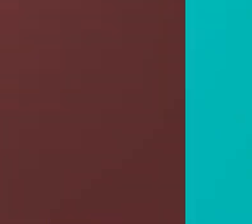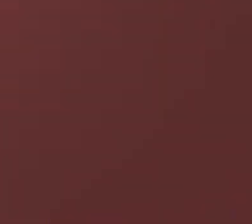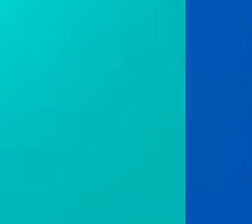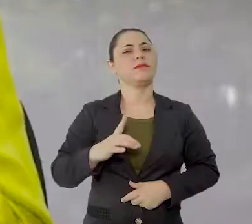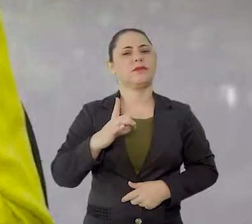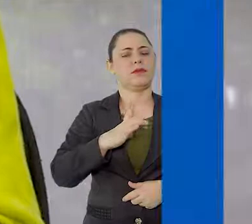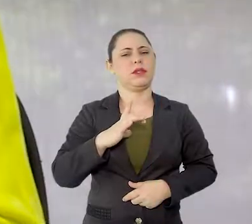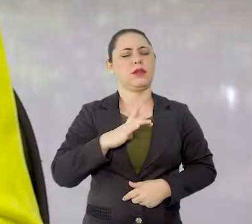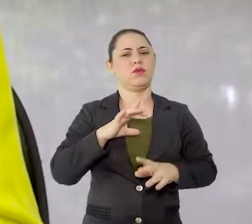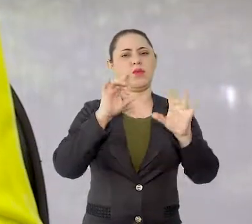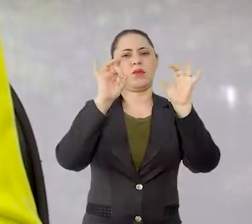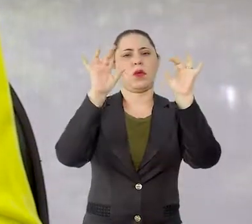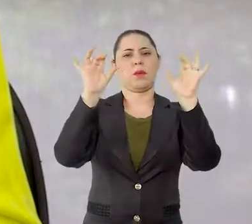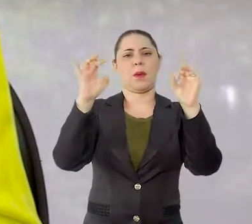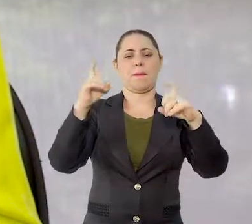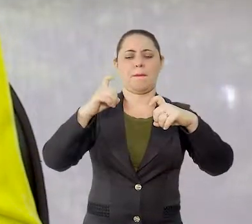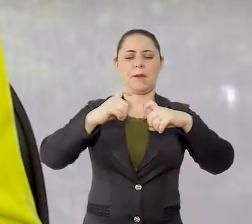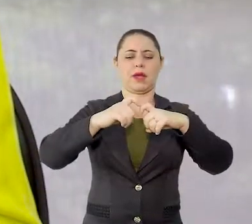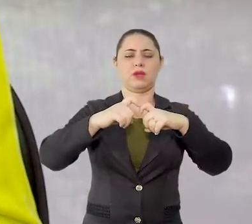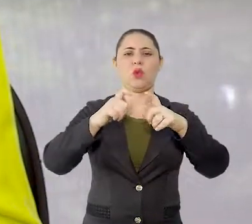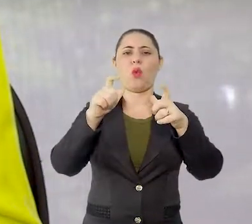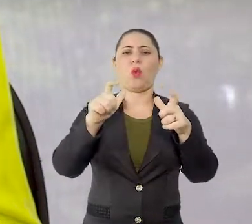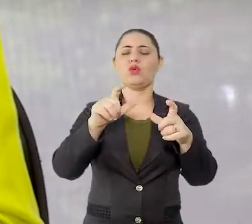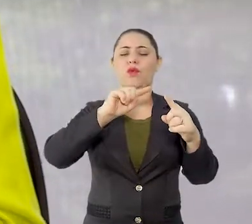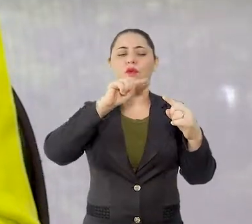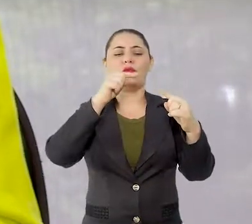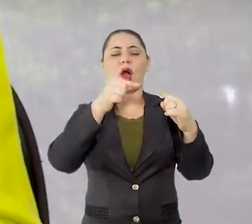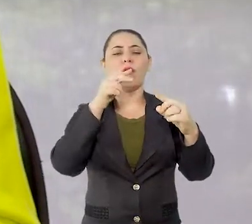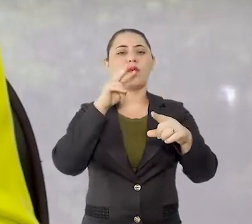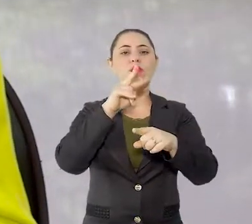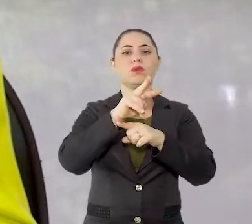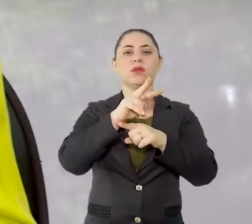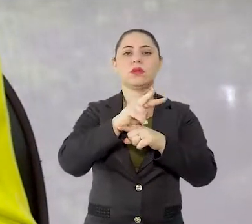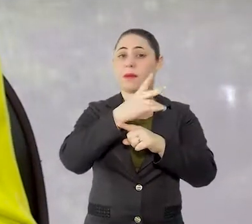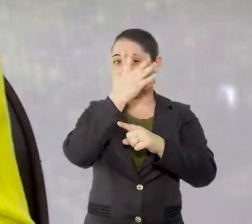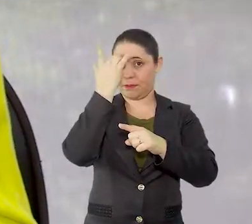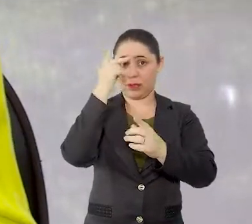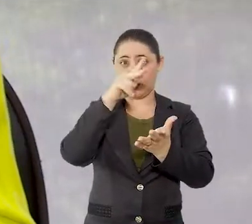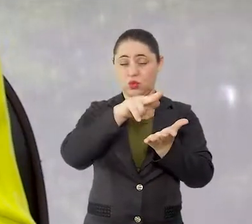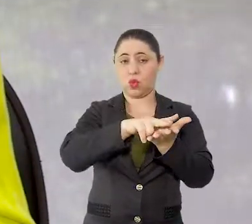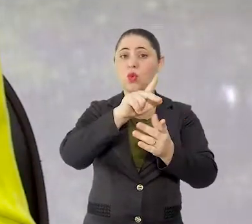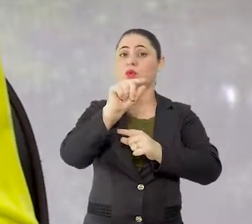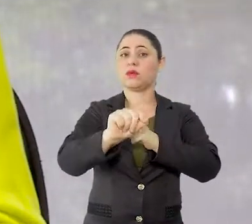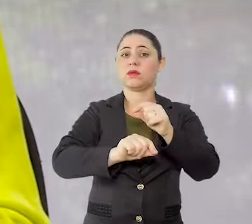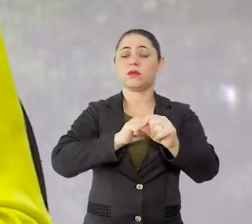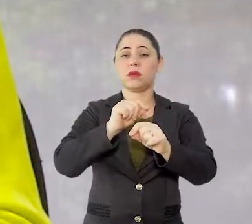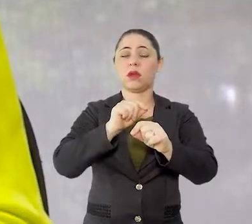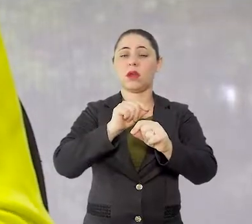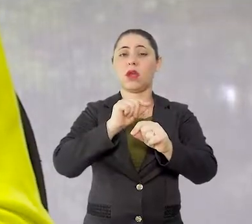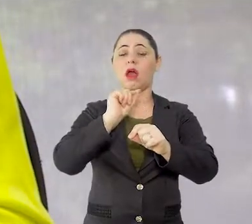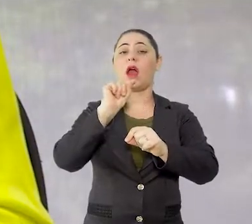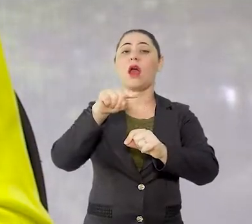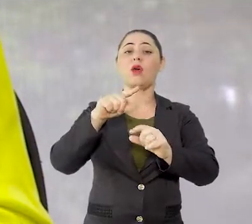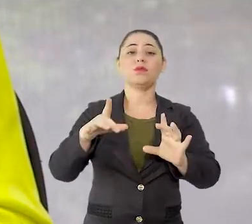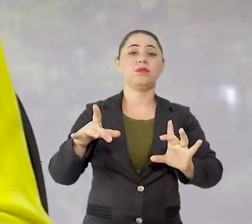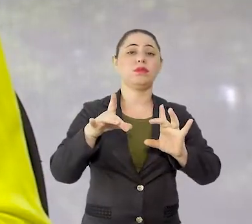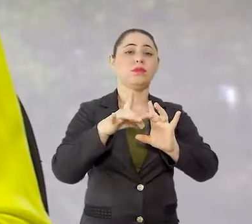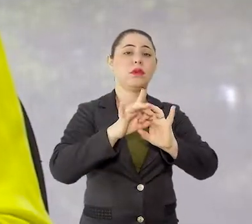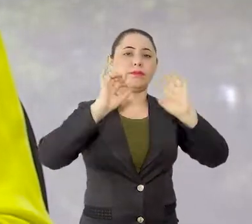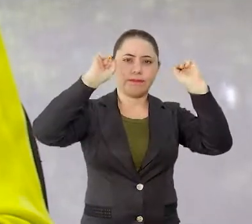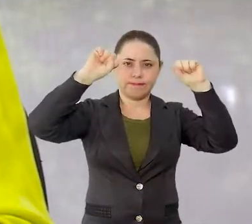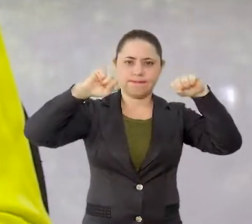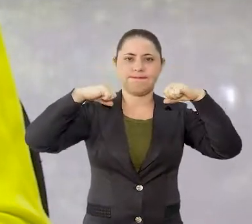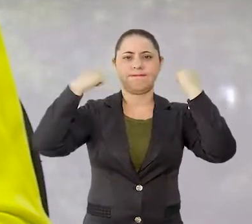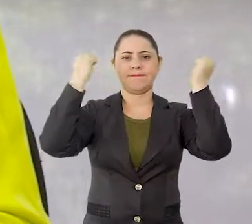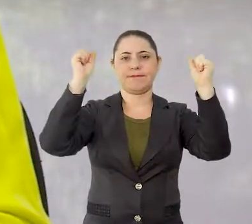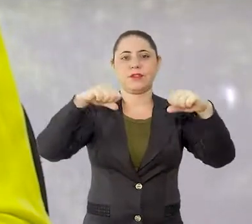participar. Existe uma especialidade médica onde o foco para o cuidado do paciente tem como grande aliado o